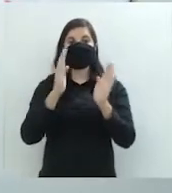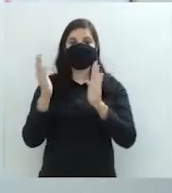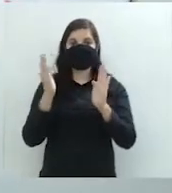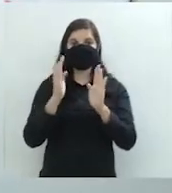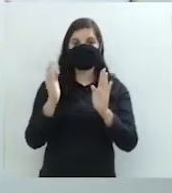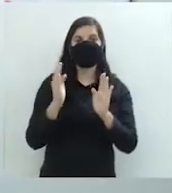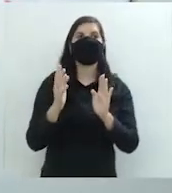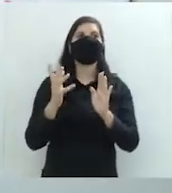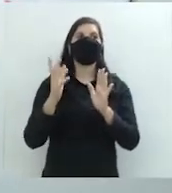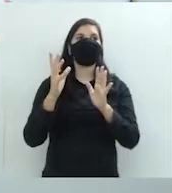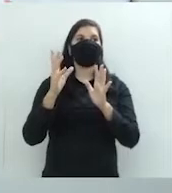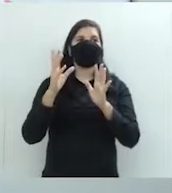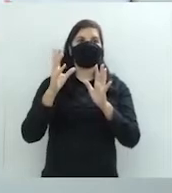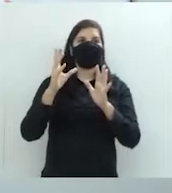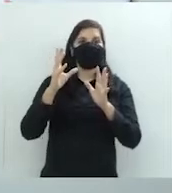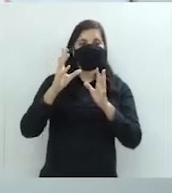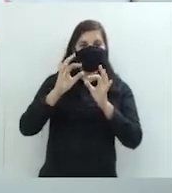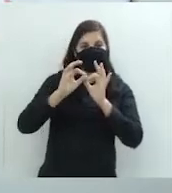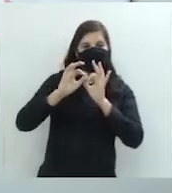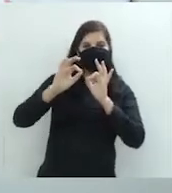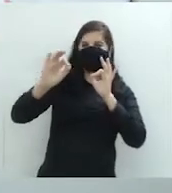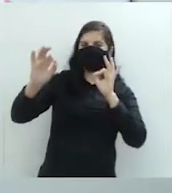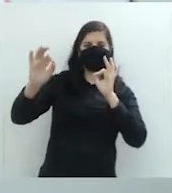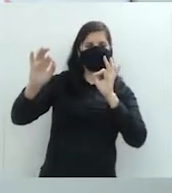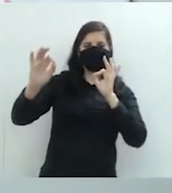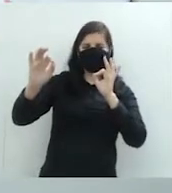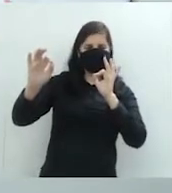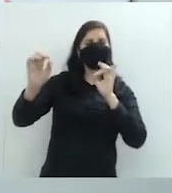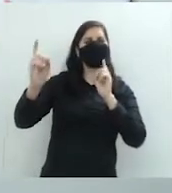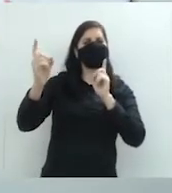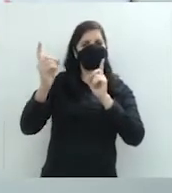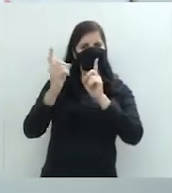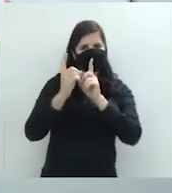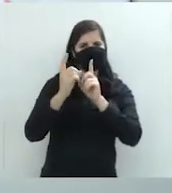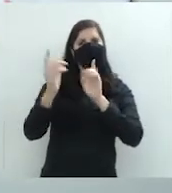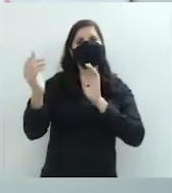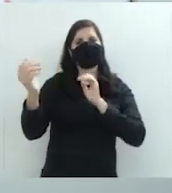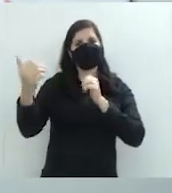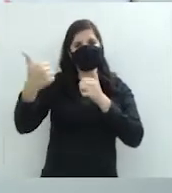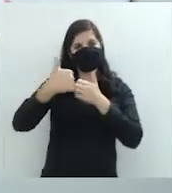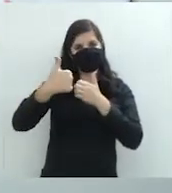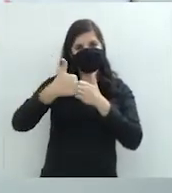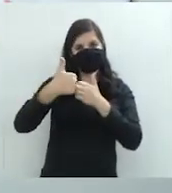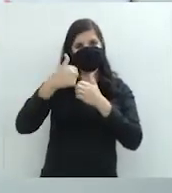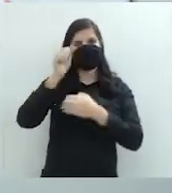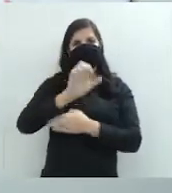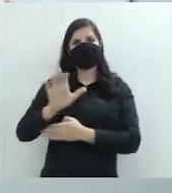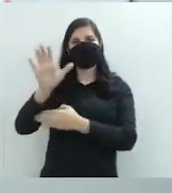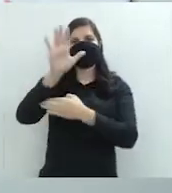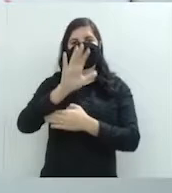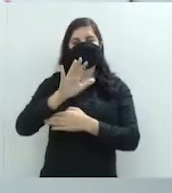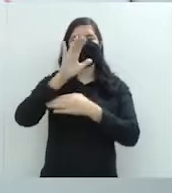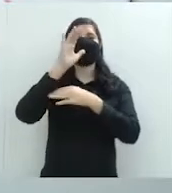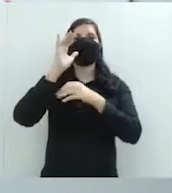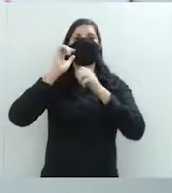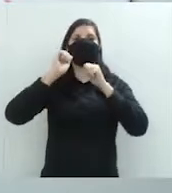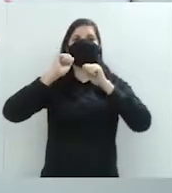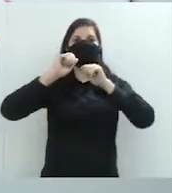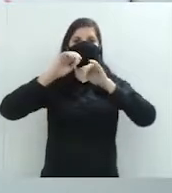quando se encurtaram as distâncias, após os europeus se lançarem